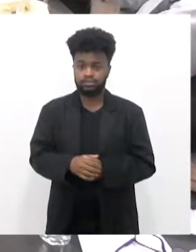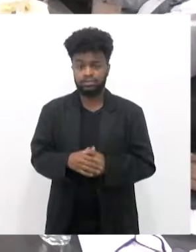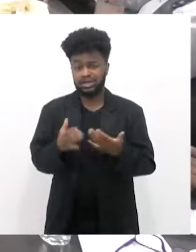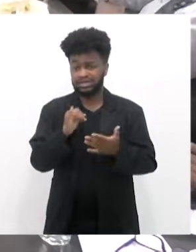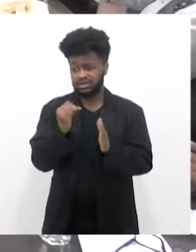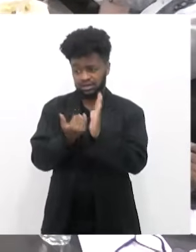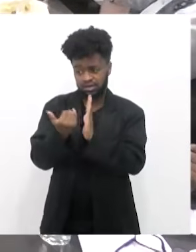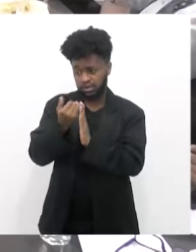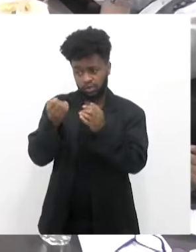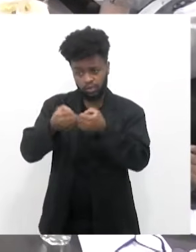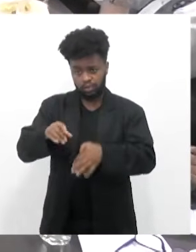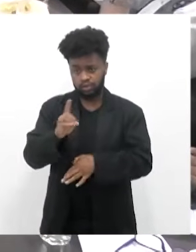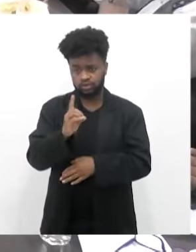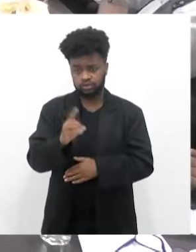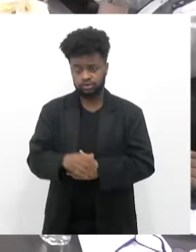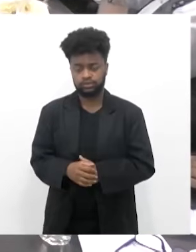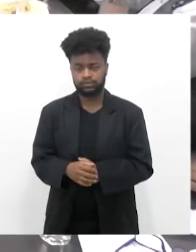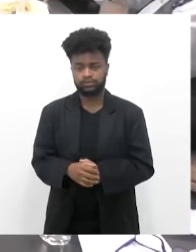prejudica.